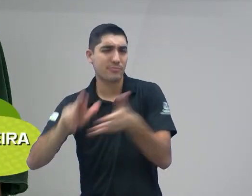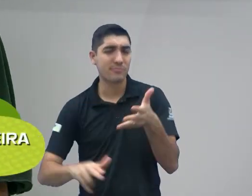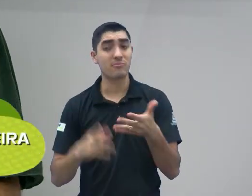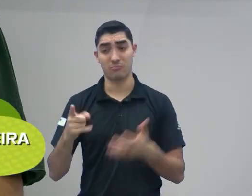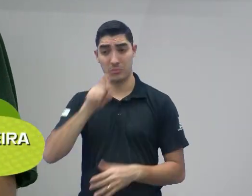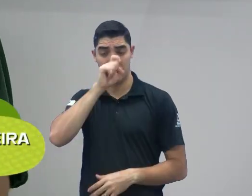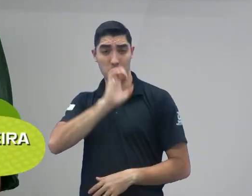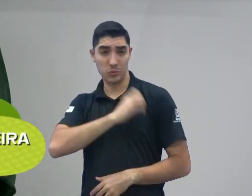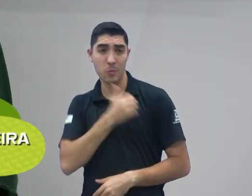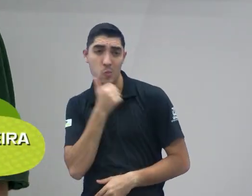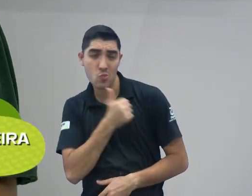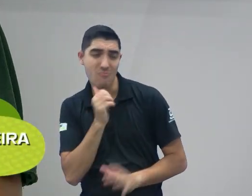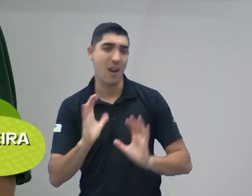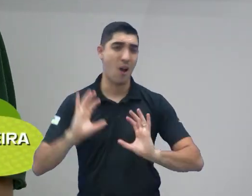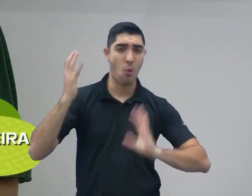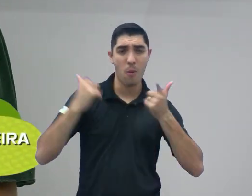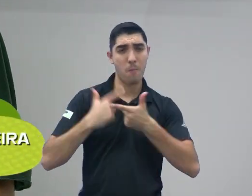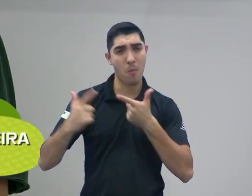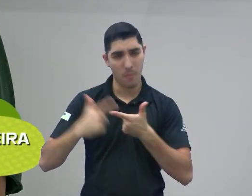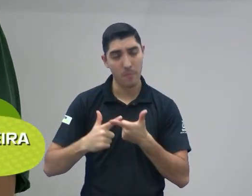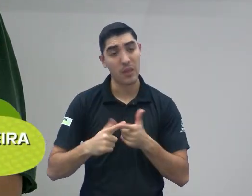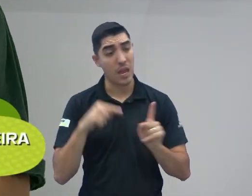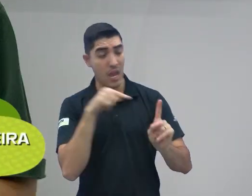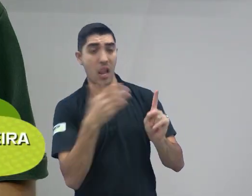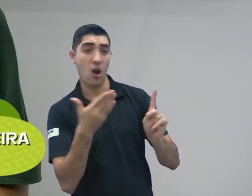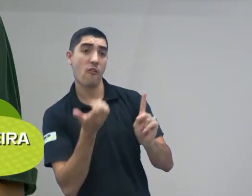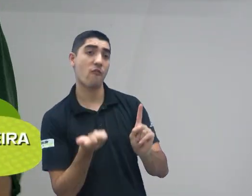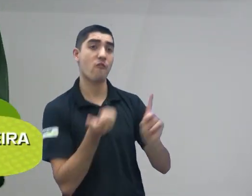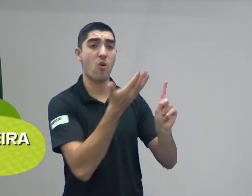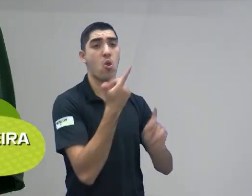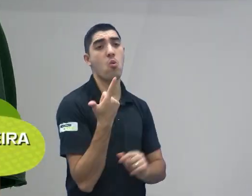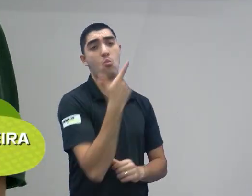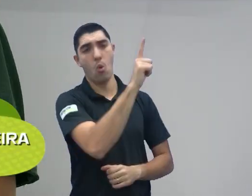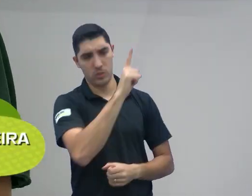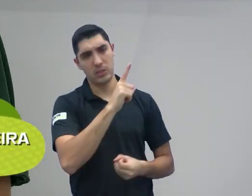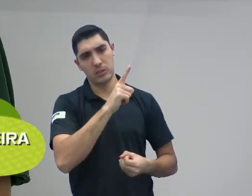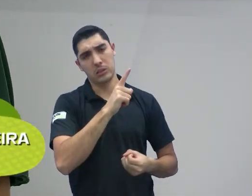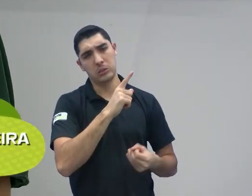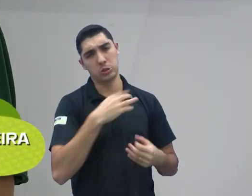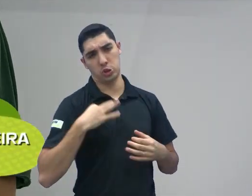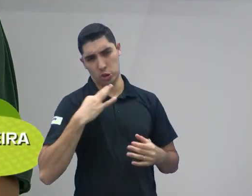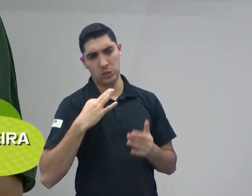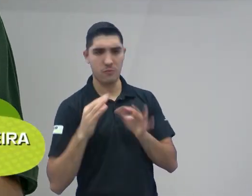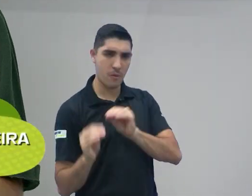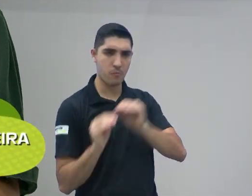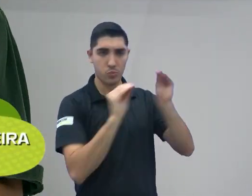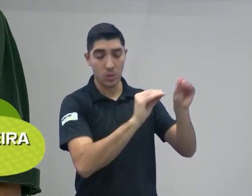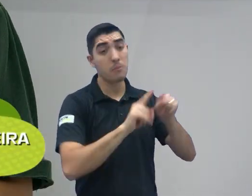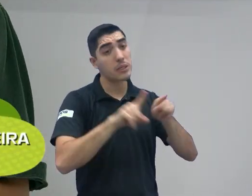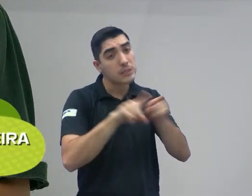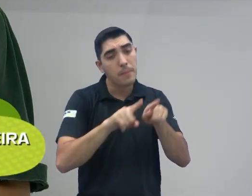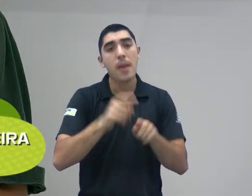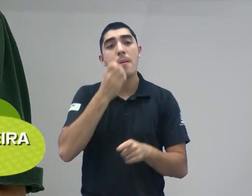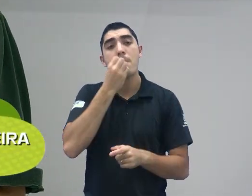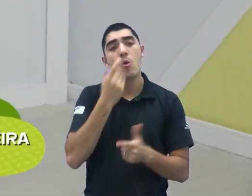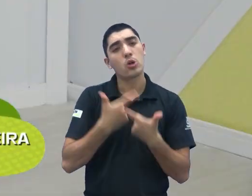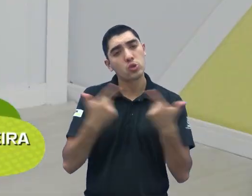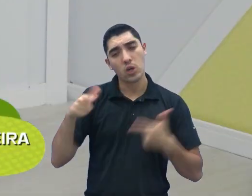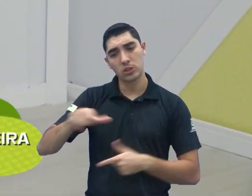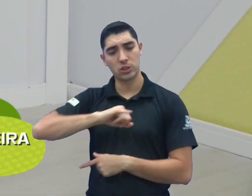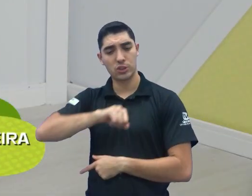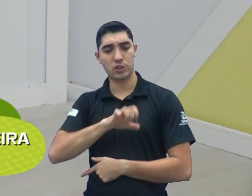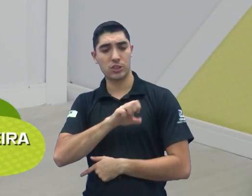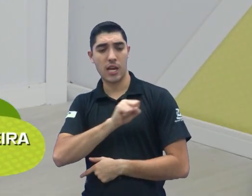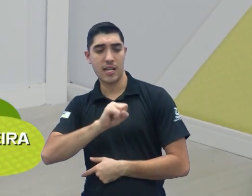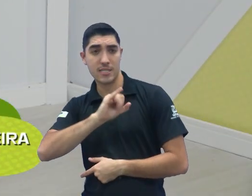últimas temporadas. Agora ele vai para um novo desafio. Boa sorte para ele, que é um cara muito gente boa, e boa sorte também para a Jéssica, que já conhece o clube, tomara que faça um bom trabalho. Boa